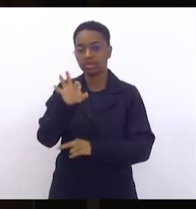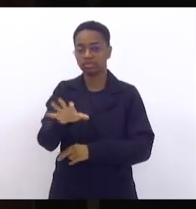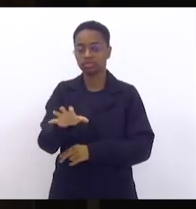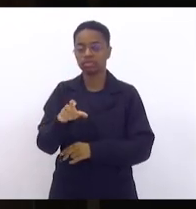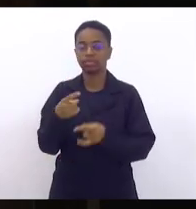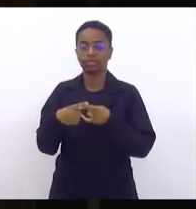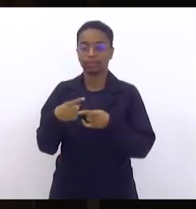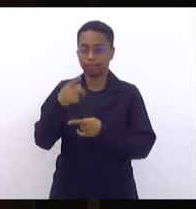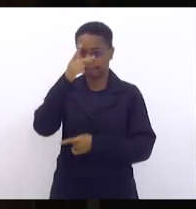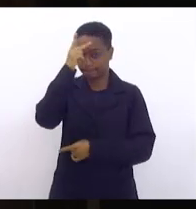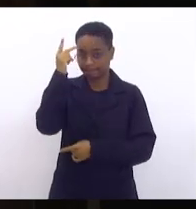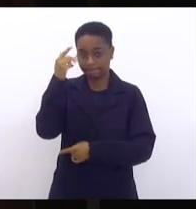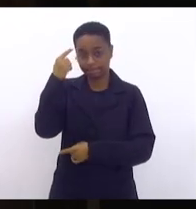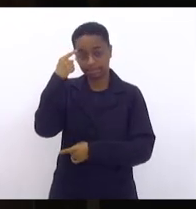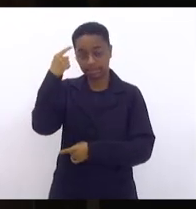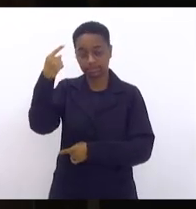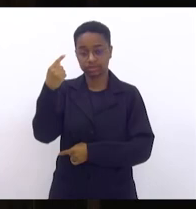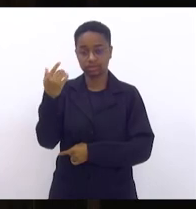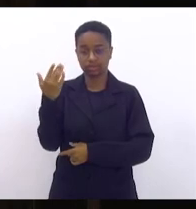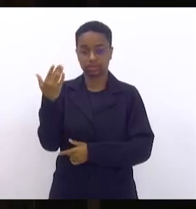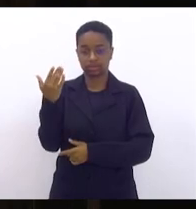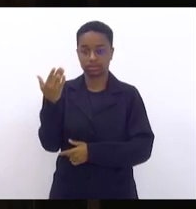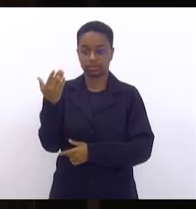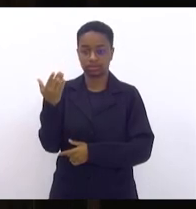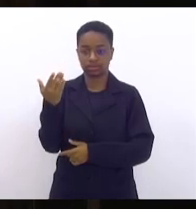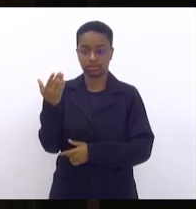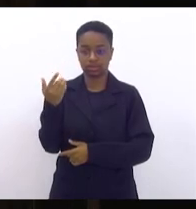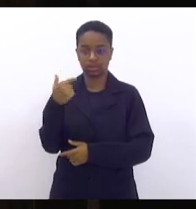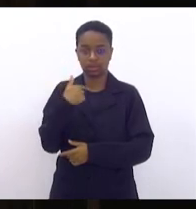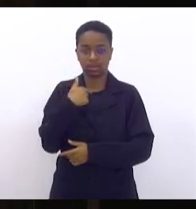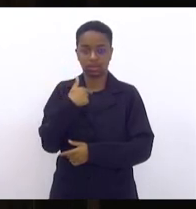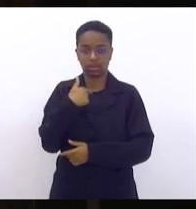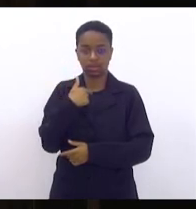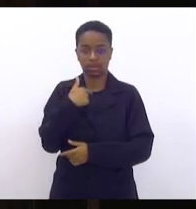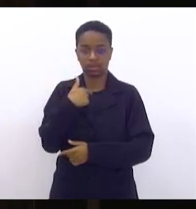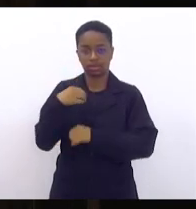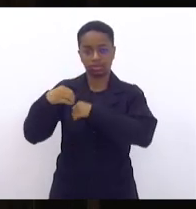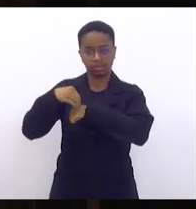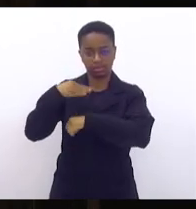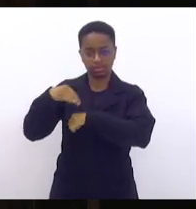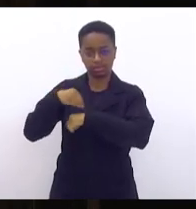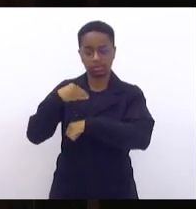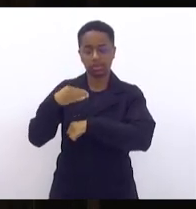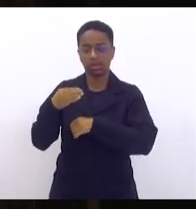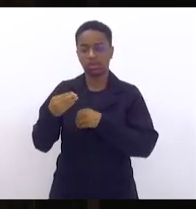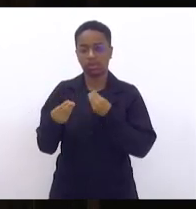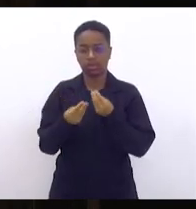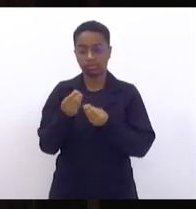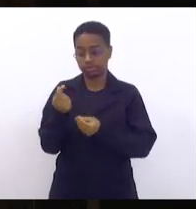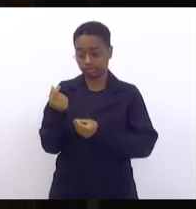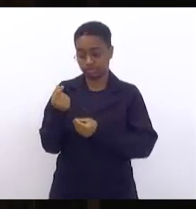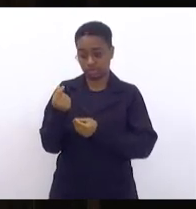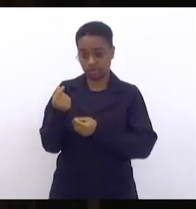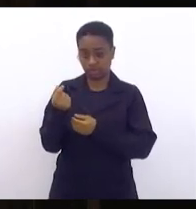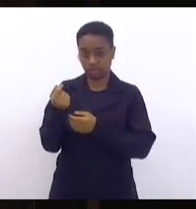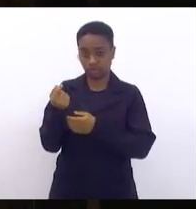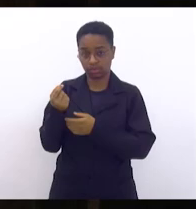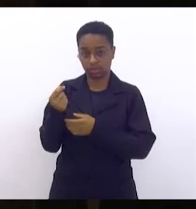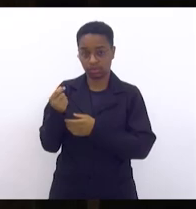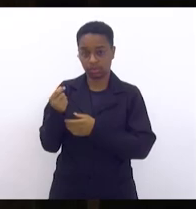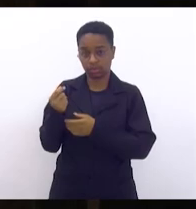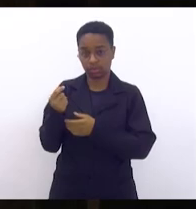pensavam que ela diz como eu pensei eu foi foi me passado isso coloca esse dinheiro da tua porta